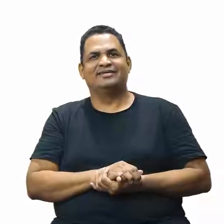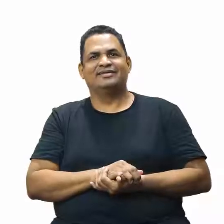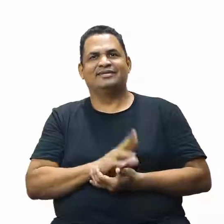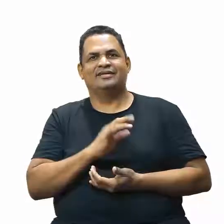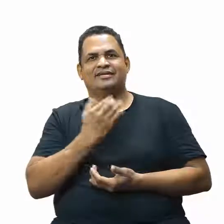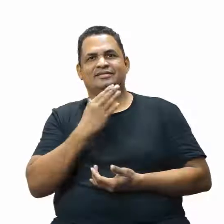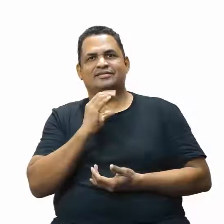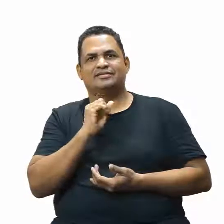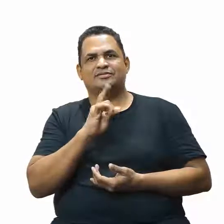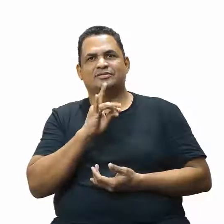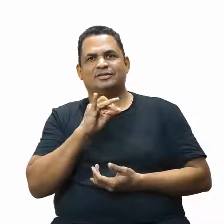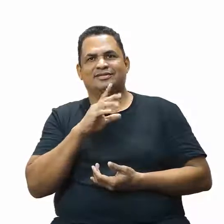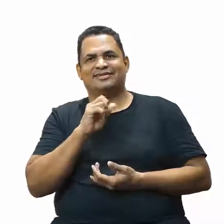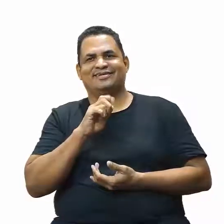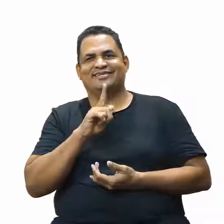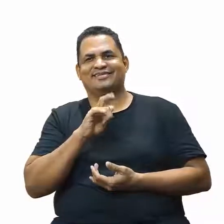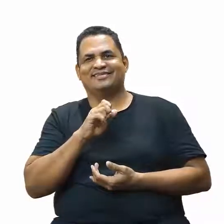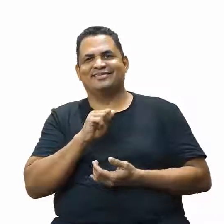aração de gradagem.